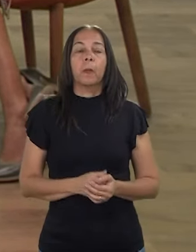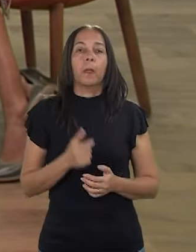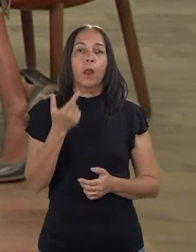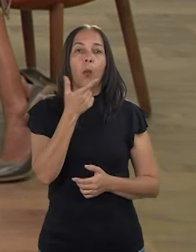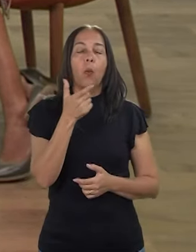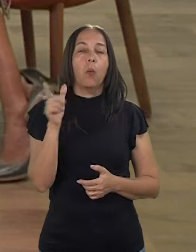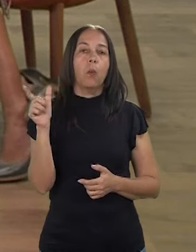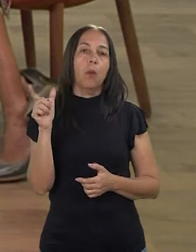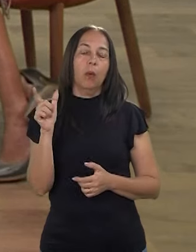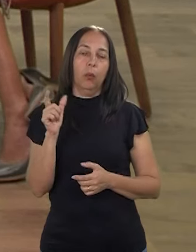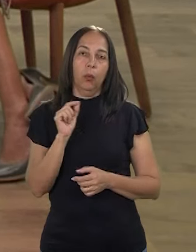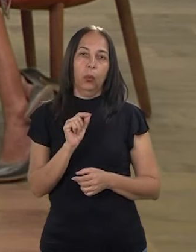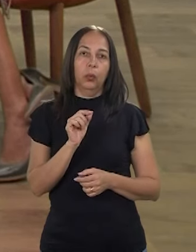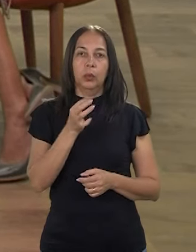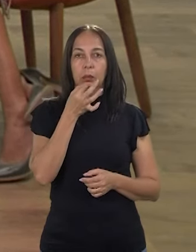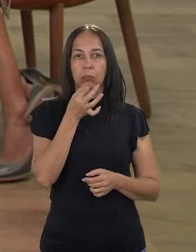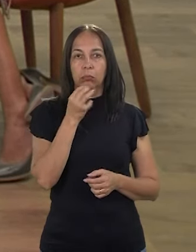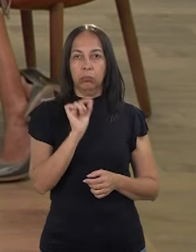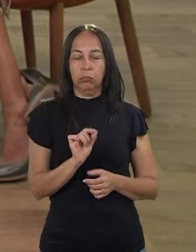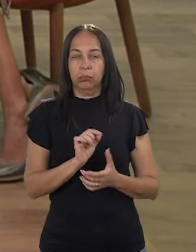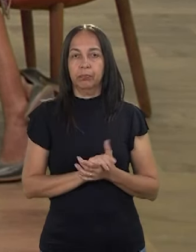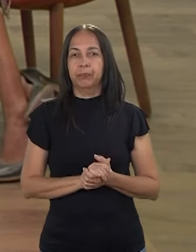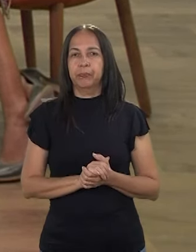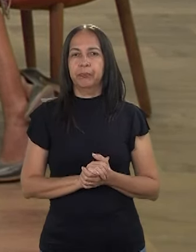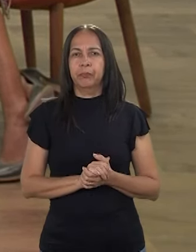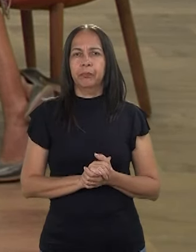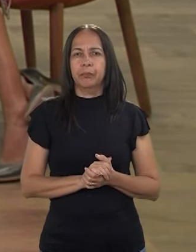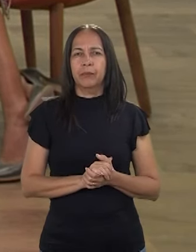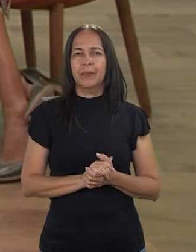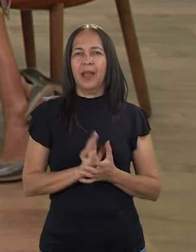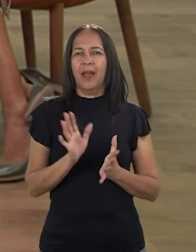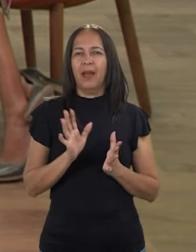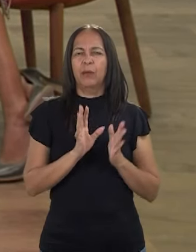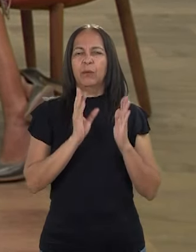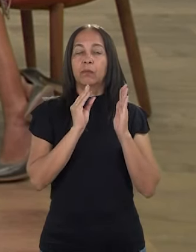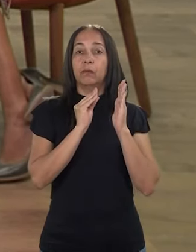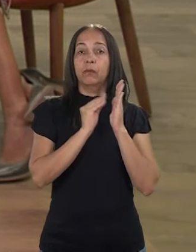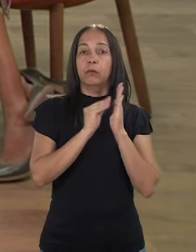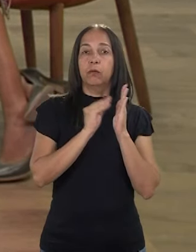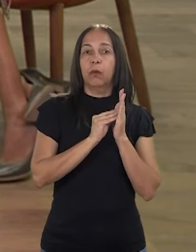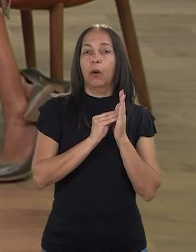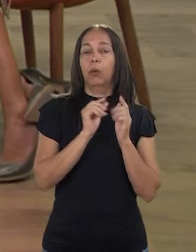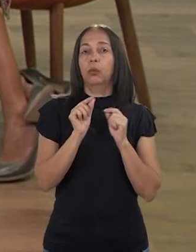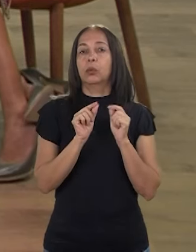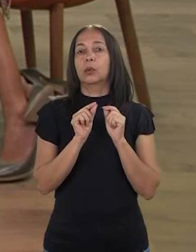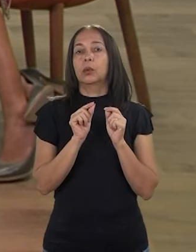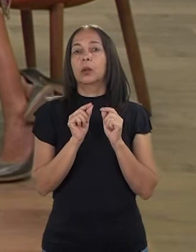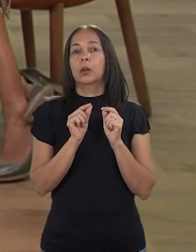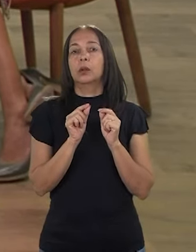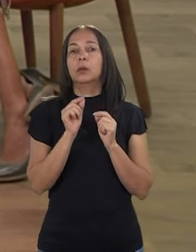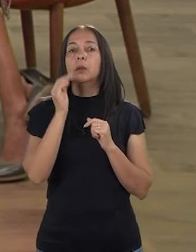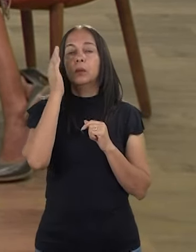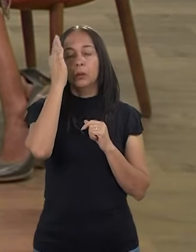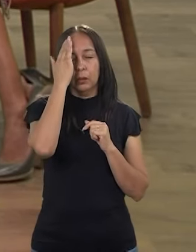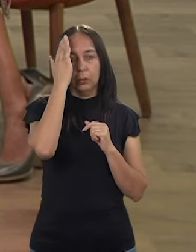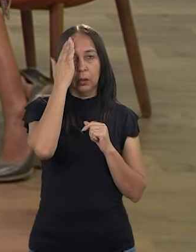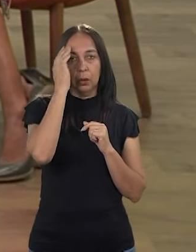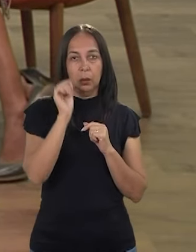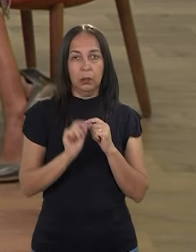que dá para tirar dessa dessas desses depoimentos é o ainda a falta de uma ehi